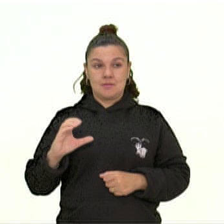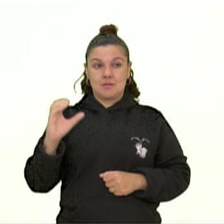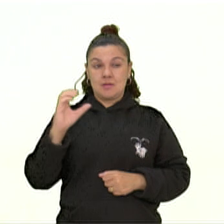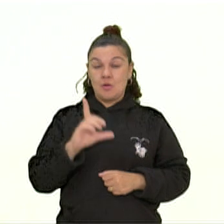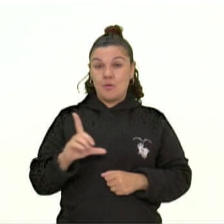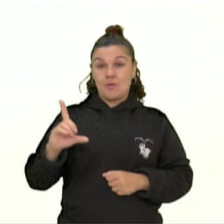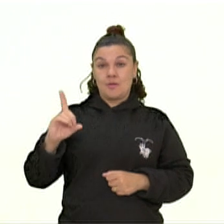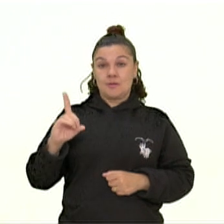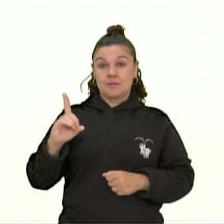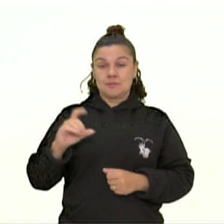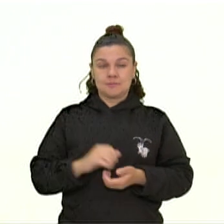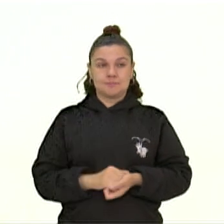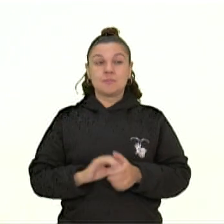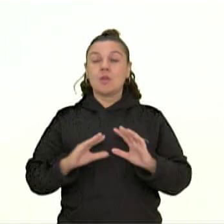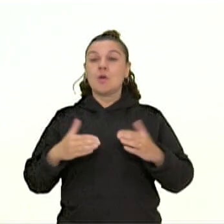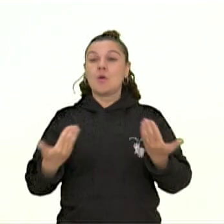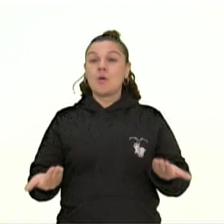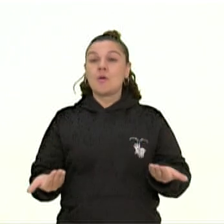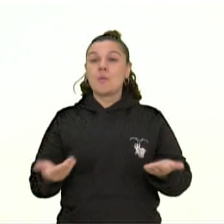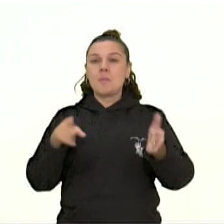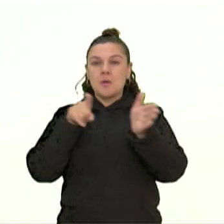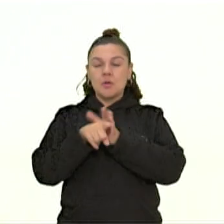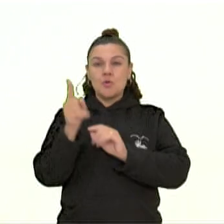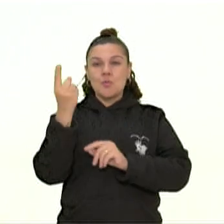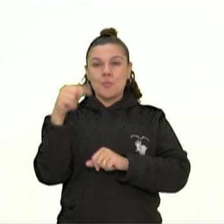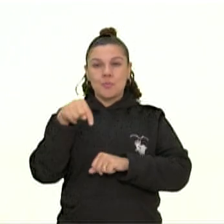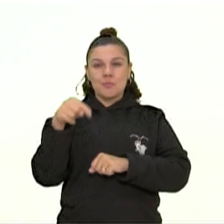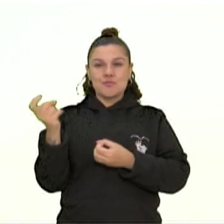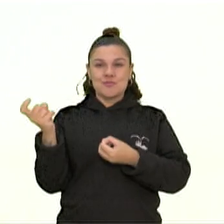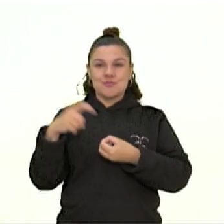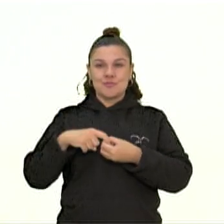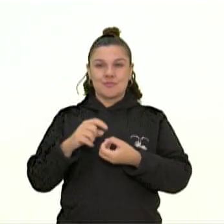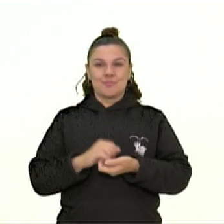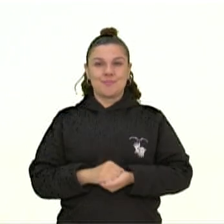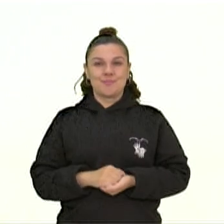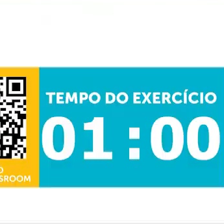OMS ou letra D a OMC. Questionário é 1 minutinho, a gente já volta.